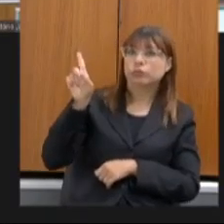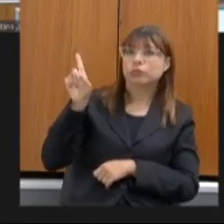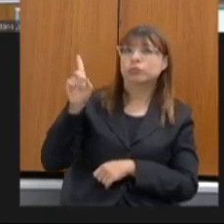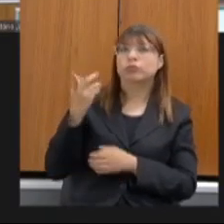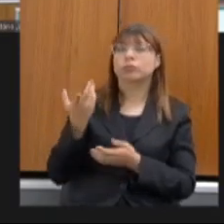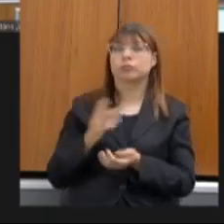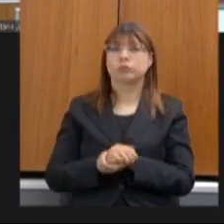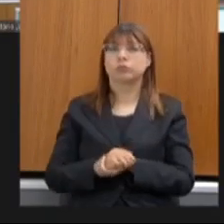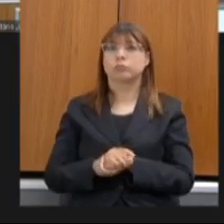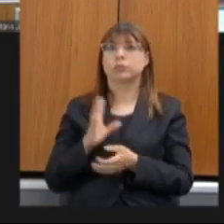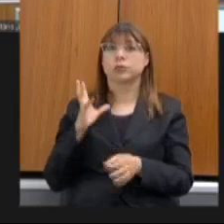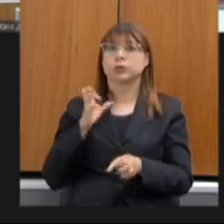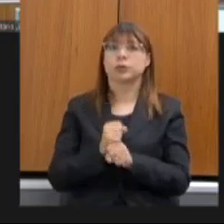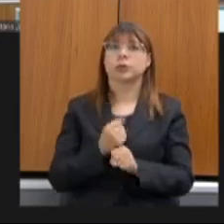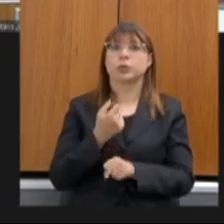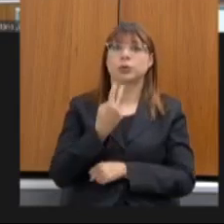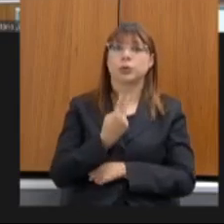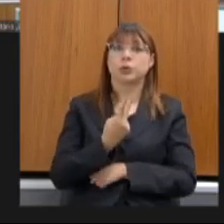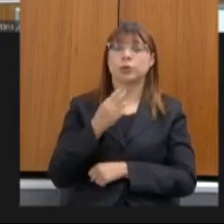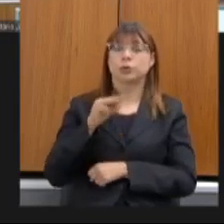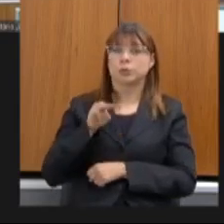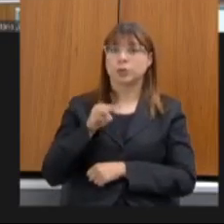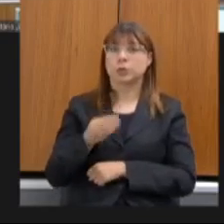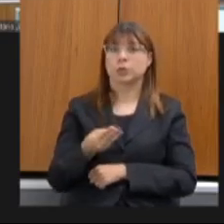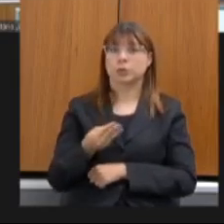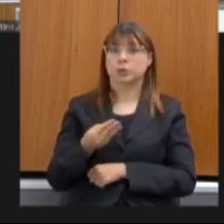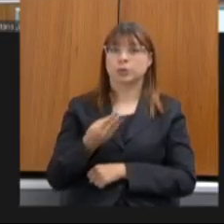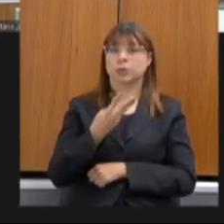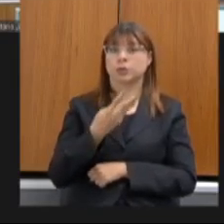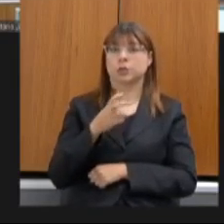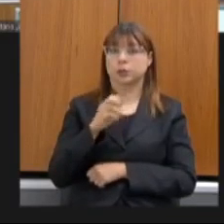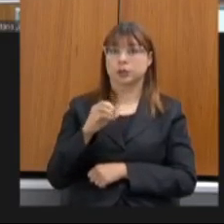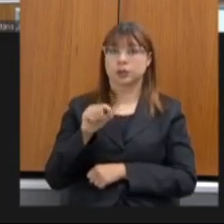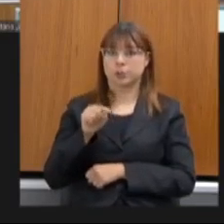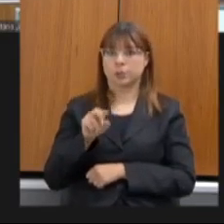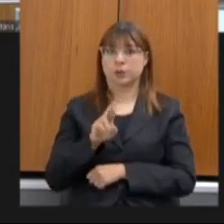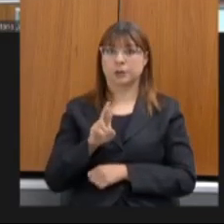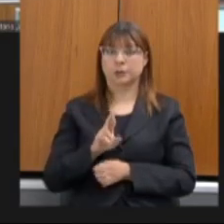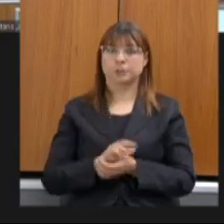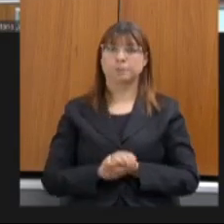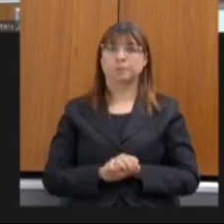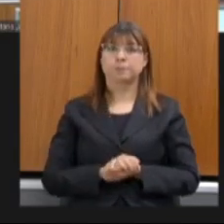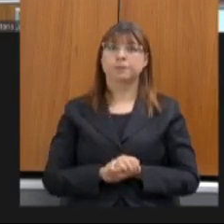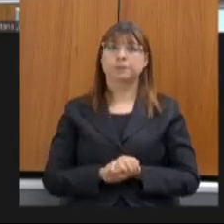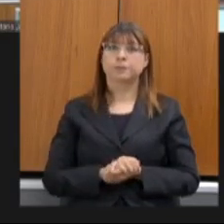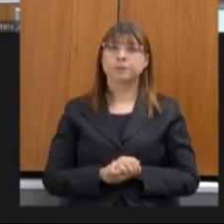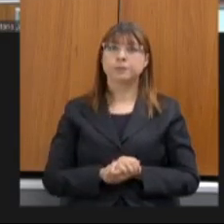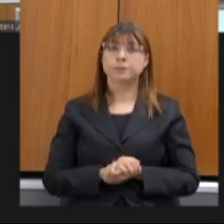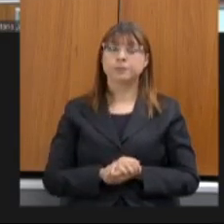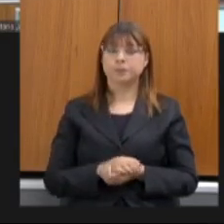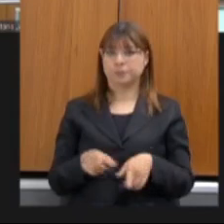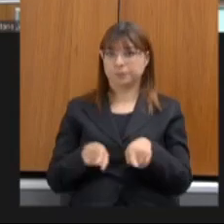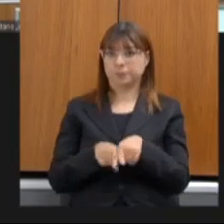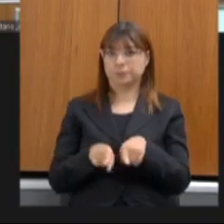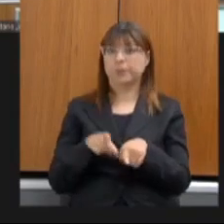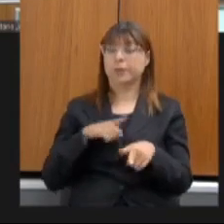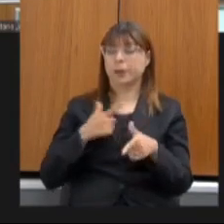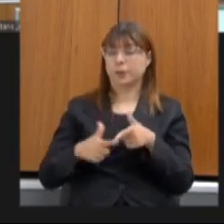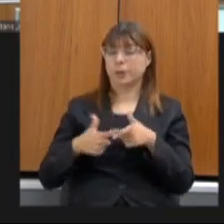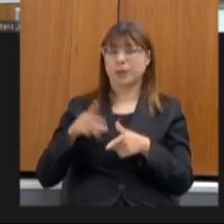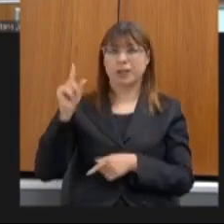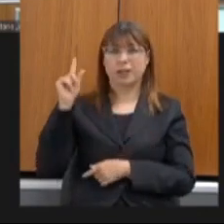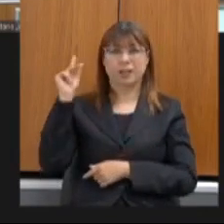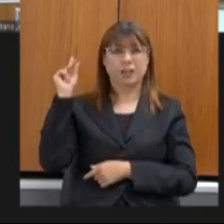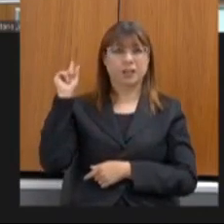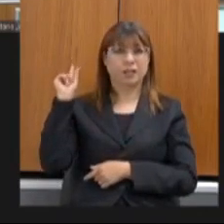82,5 milhões de reais pode passar aqui nós temos também a um problema antigo